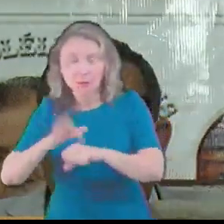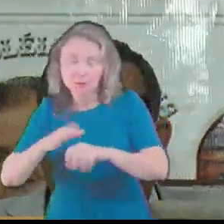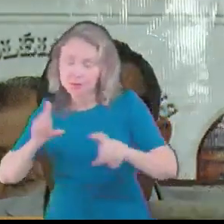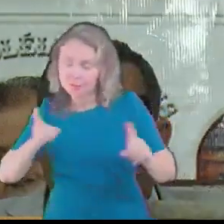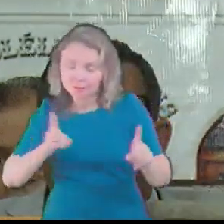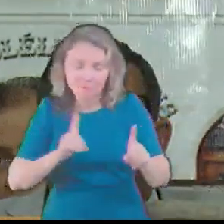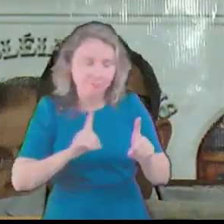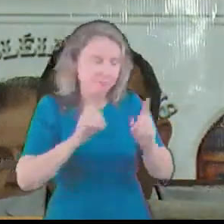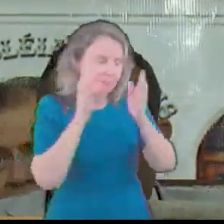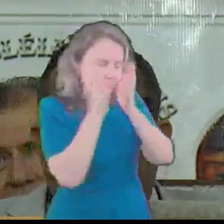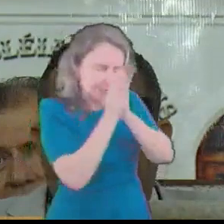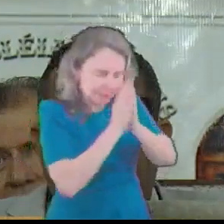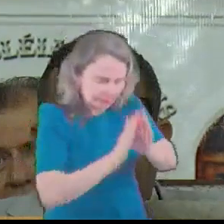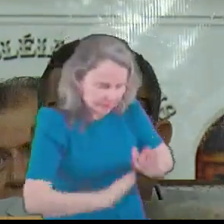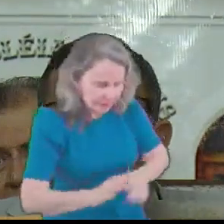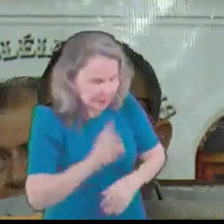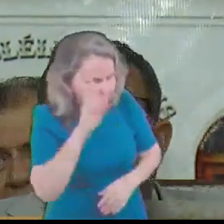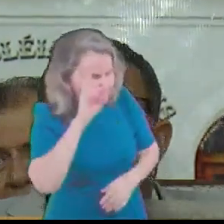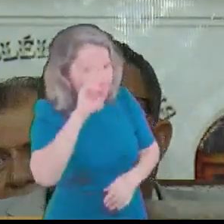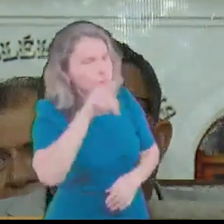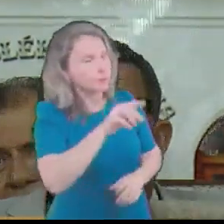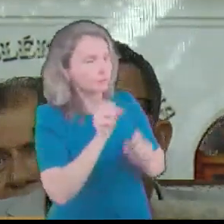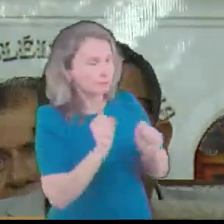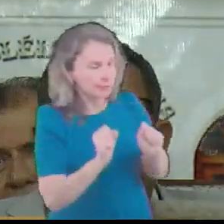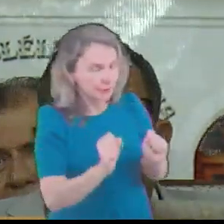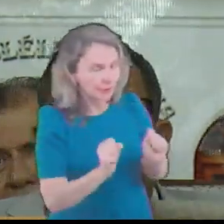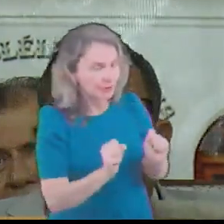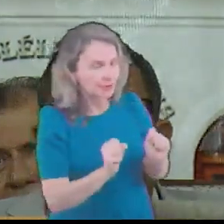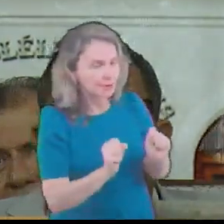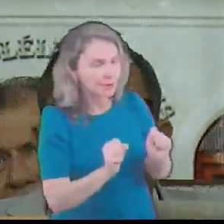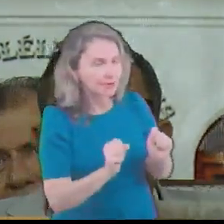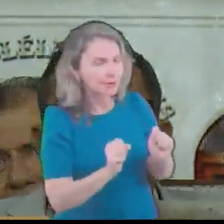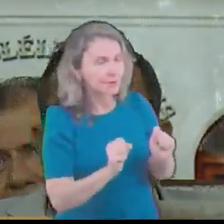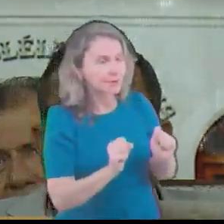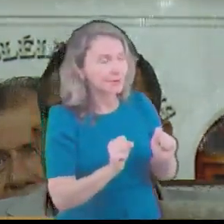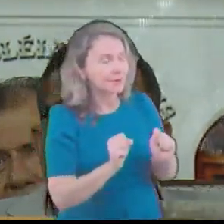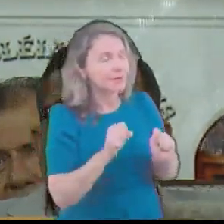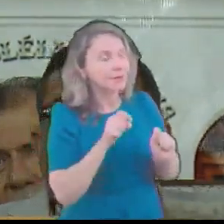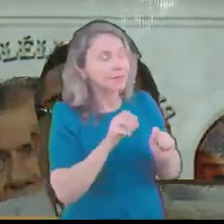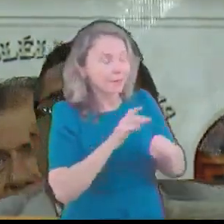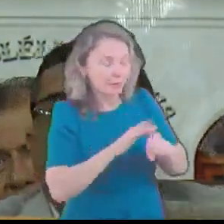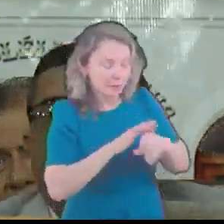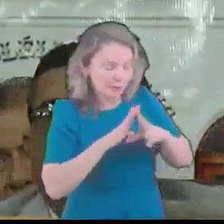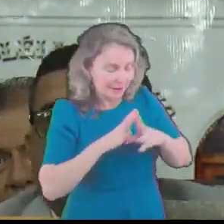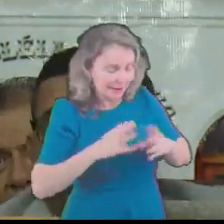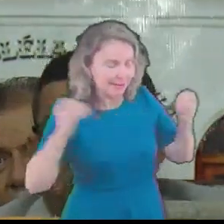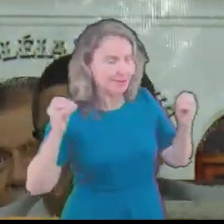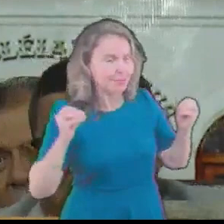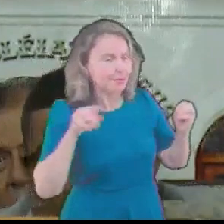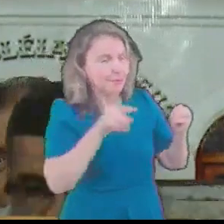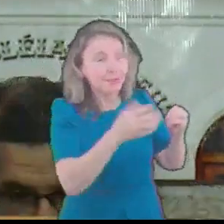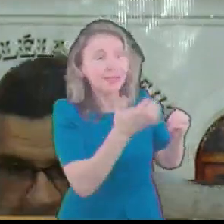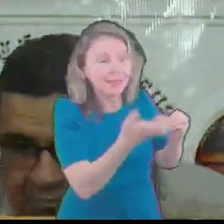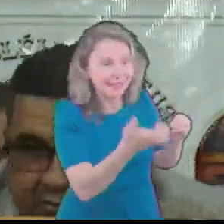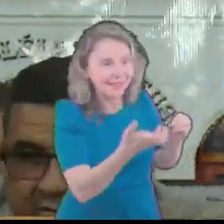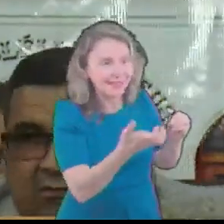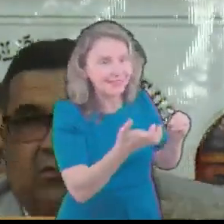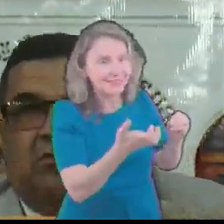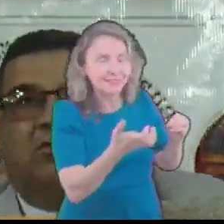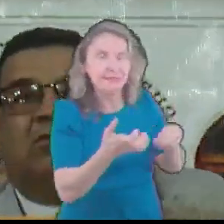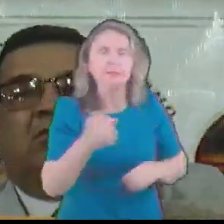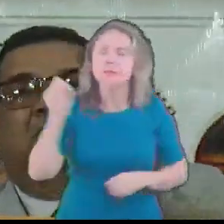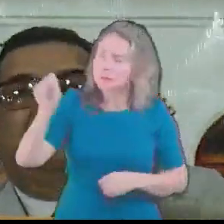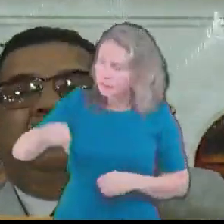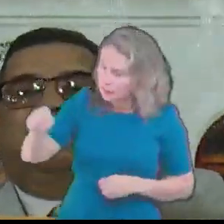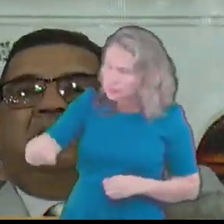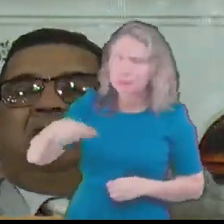Jesus e diz: Senhor, se tu podes, tu podes me tornar limpo, se tu queres. Jesus diz: sim, eu